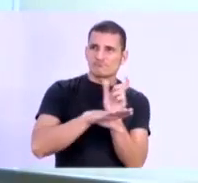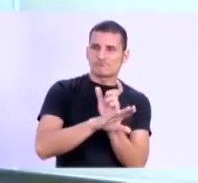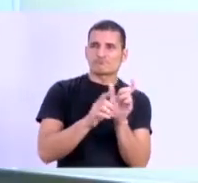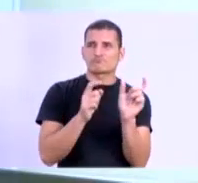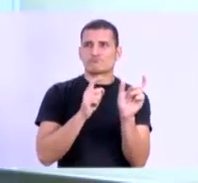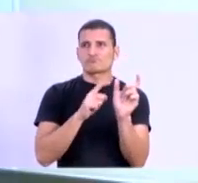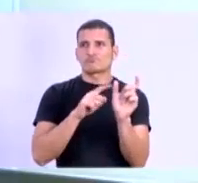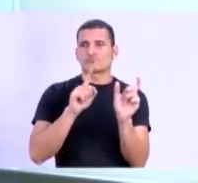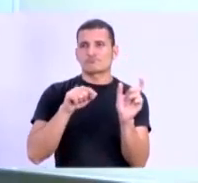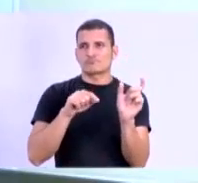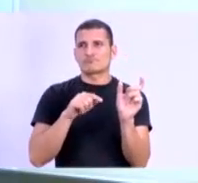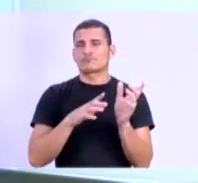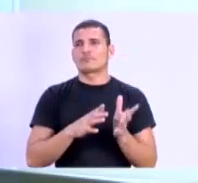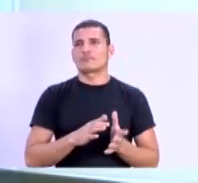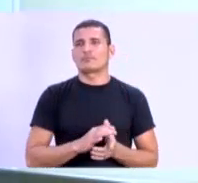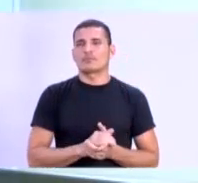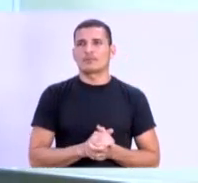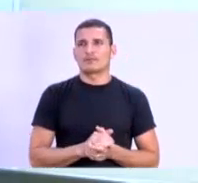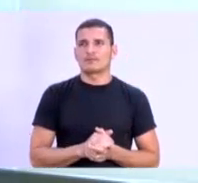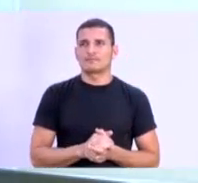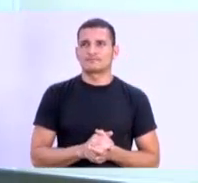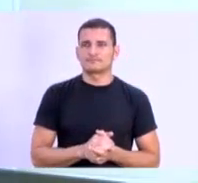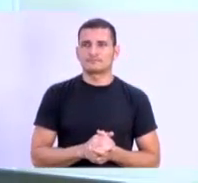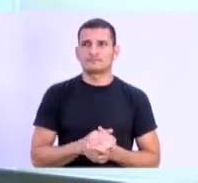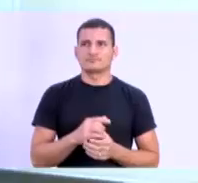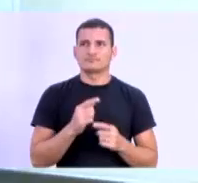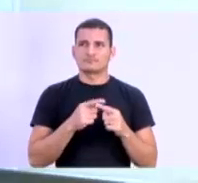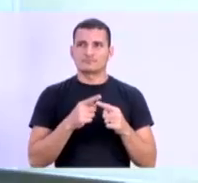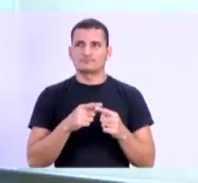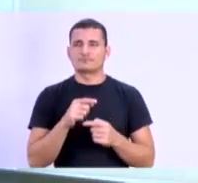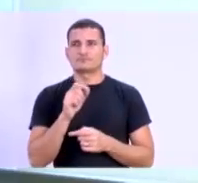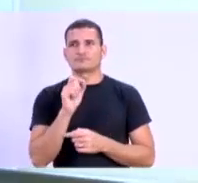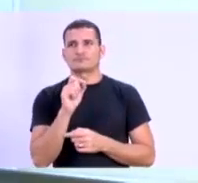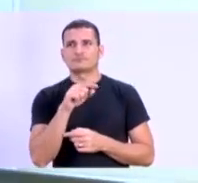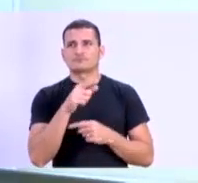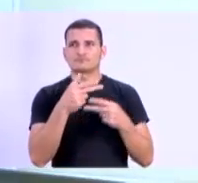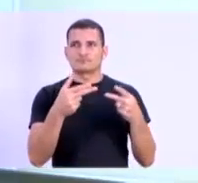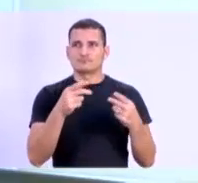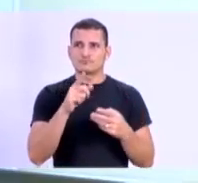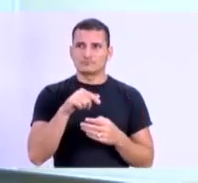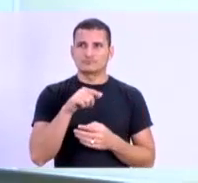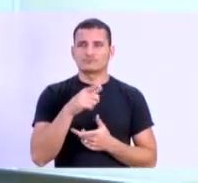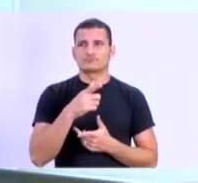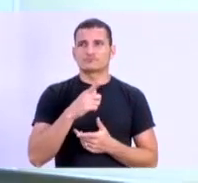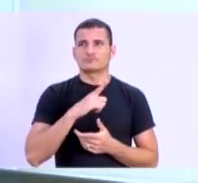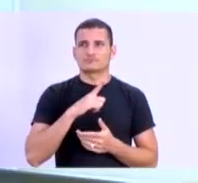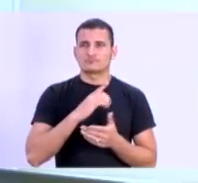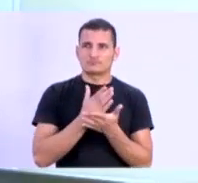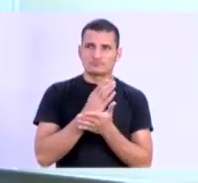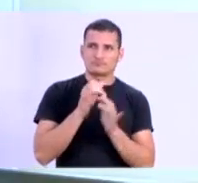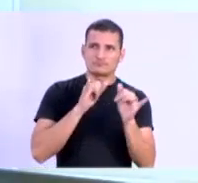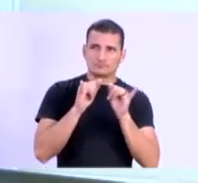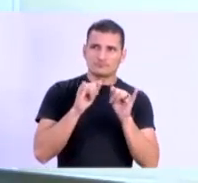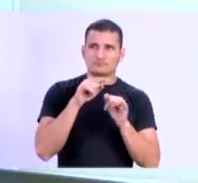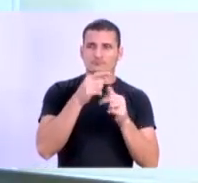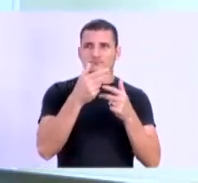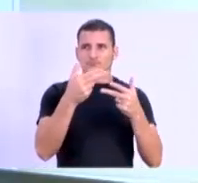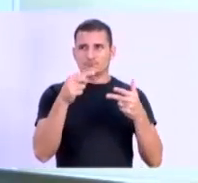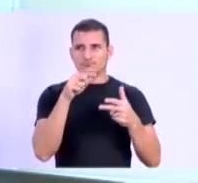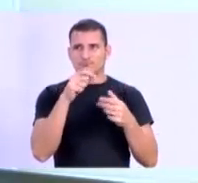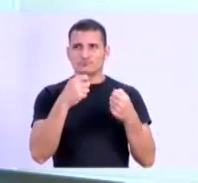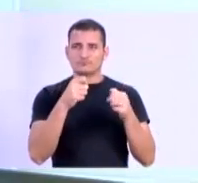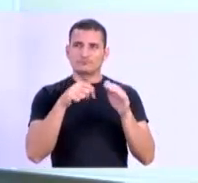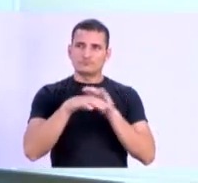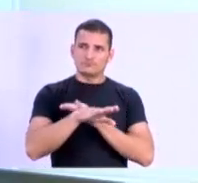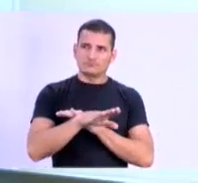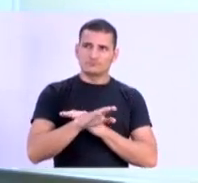variáveis membros de uma classe. Porque as características definem o que um objeto é, então tem determinadas informações do objeto que precisam ser armazenadas. E qual é o